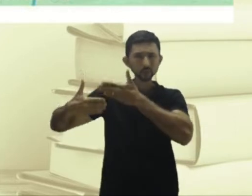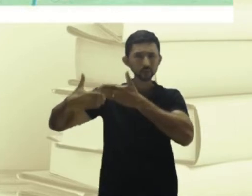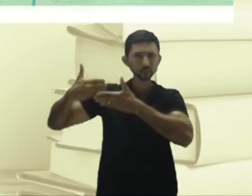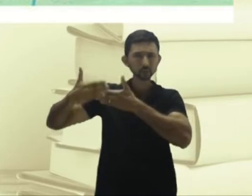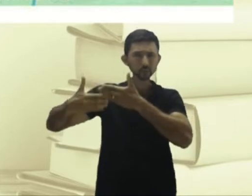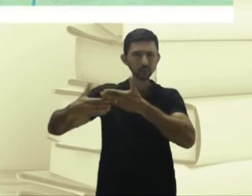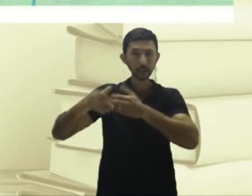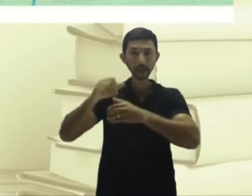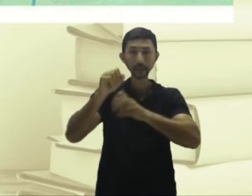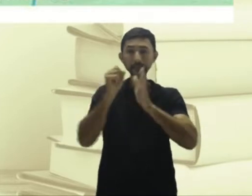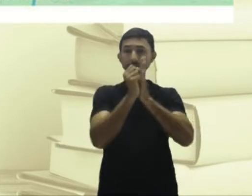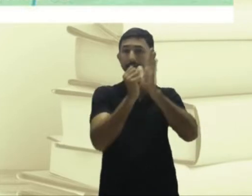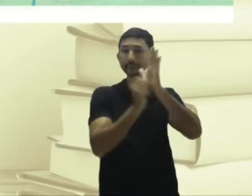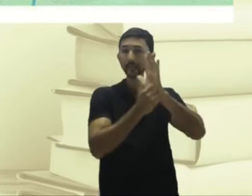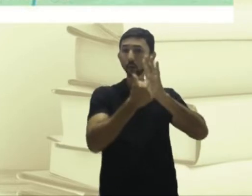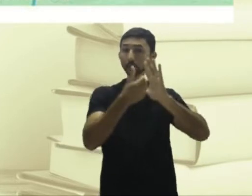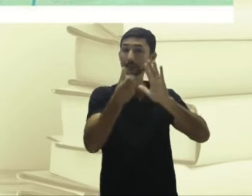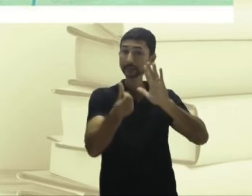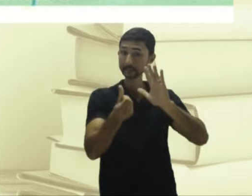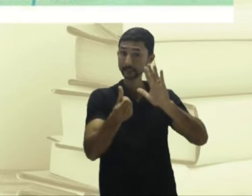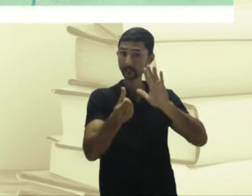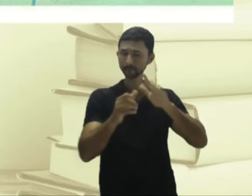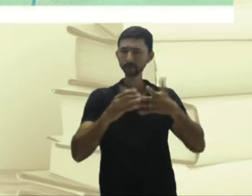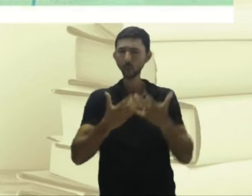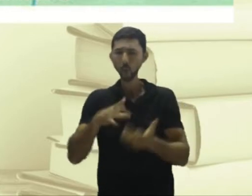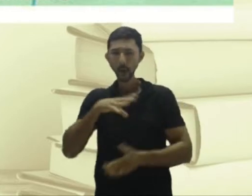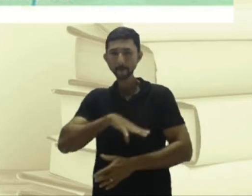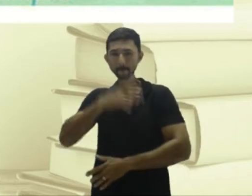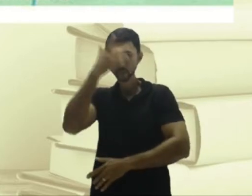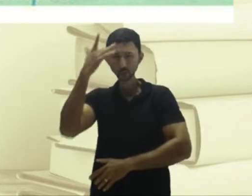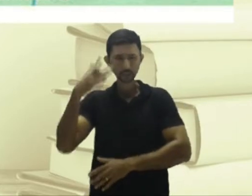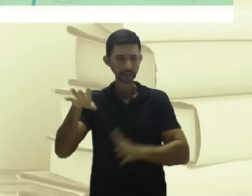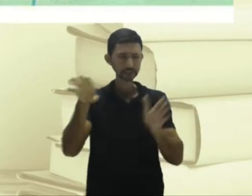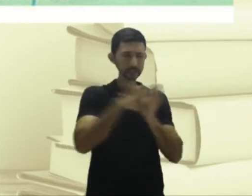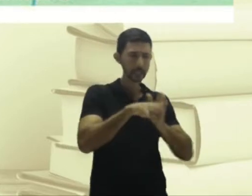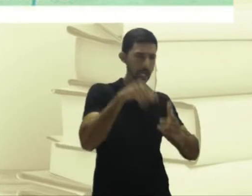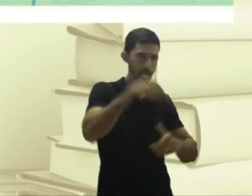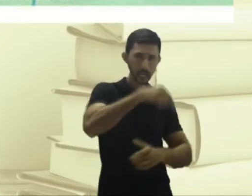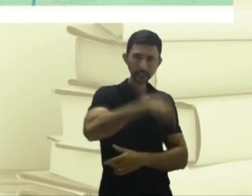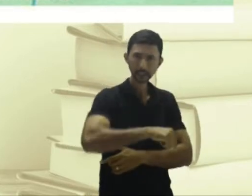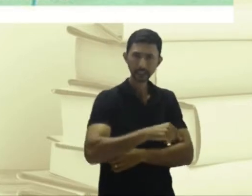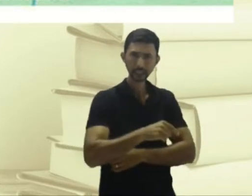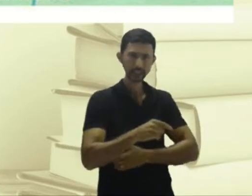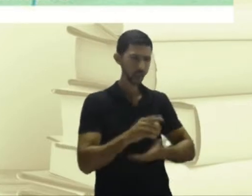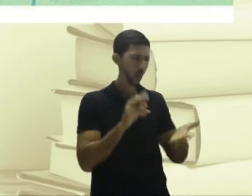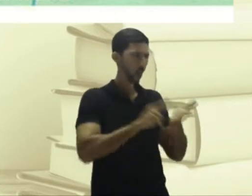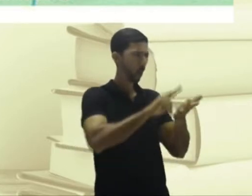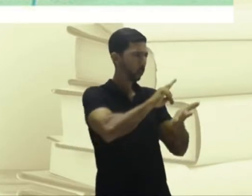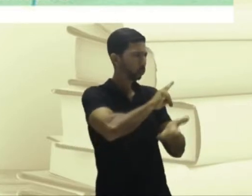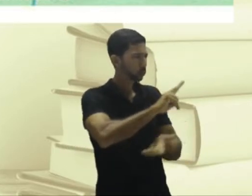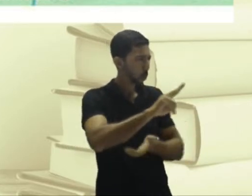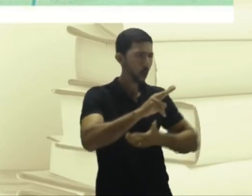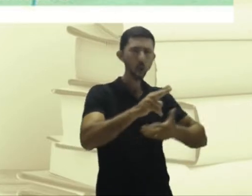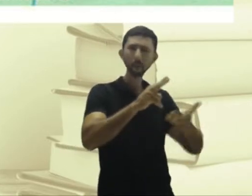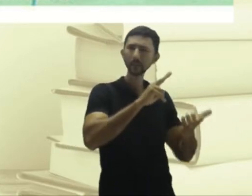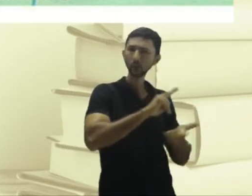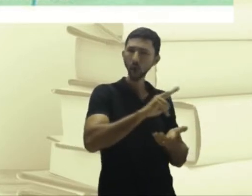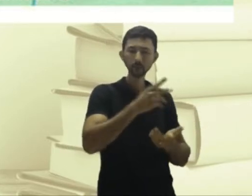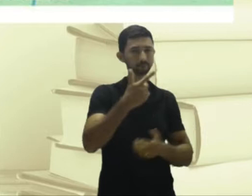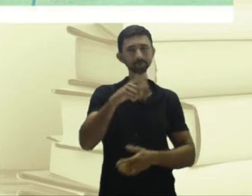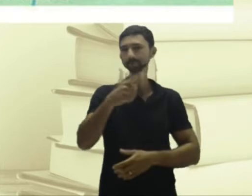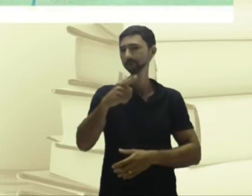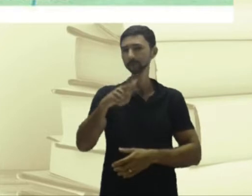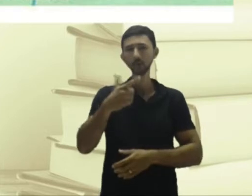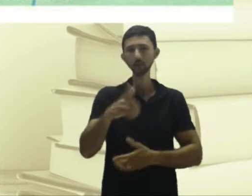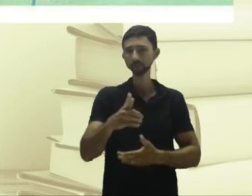século XVI. Quando os portugueses chegaram aqui, eles não denominaram de imediato a terra ocupada de Brasil.